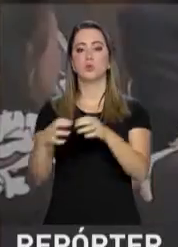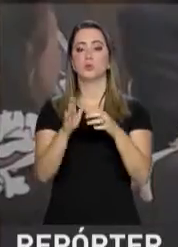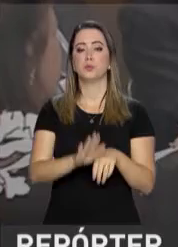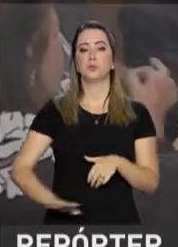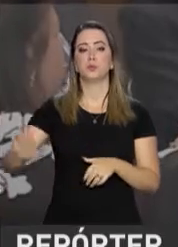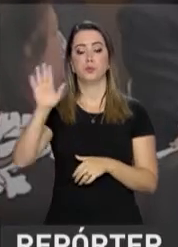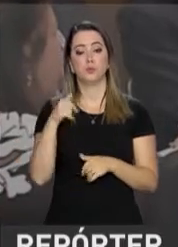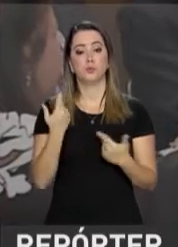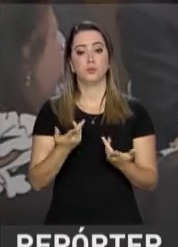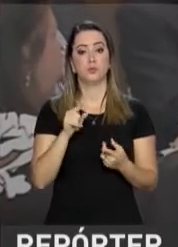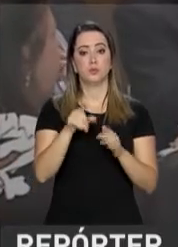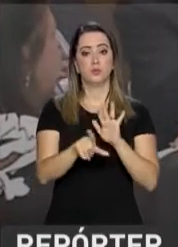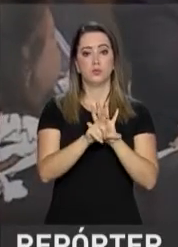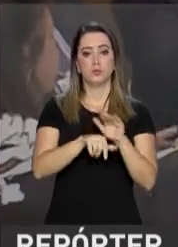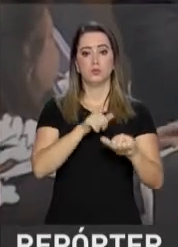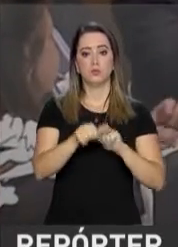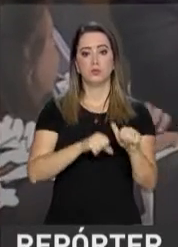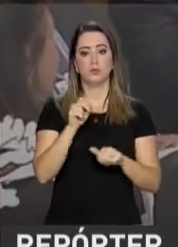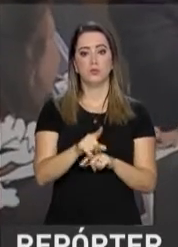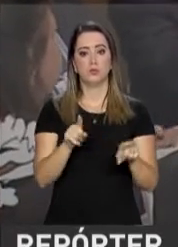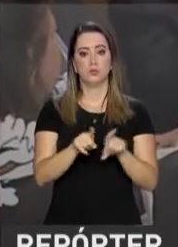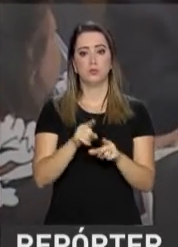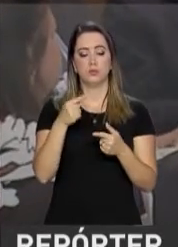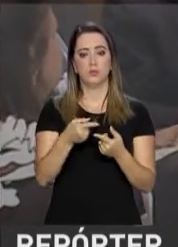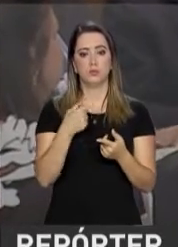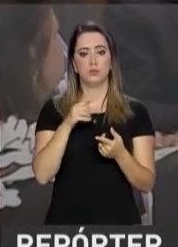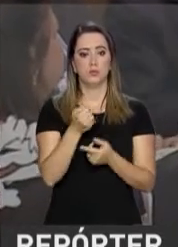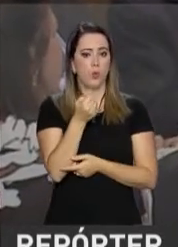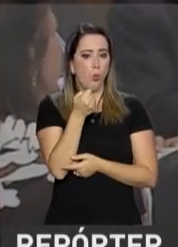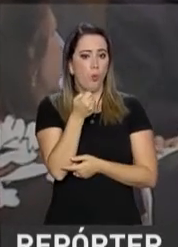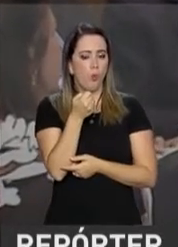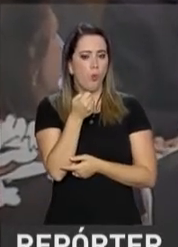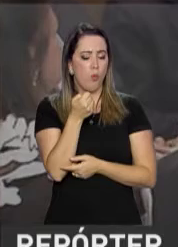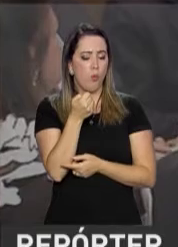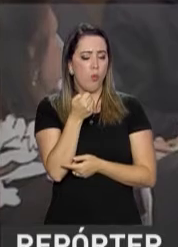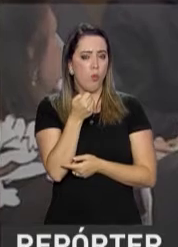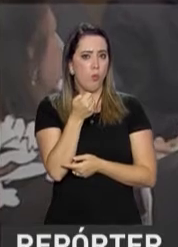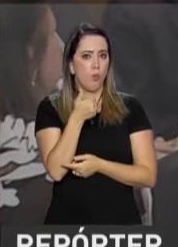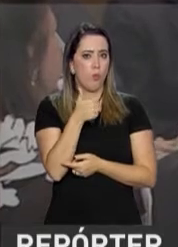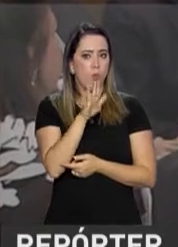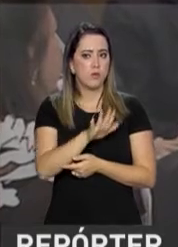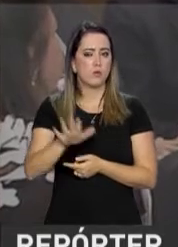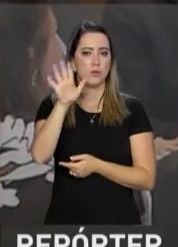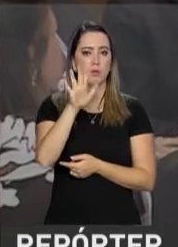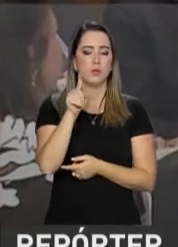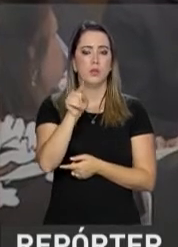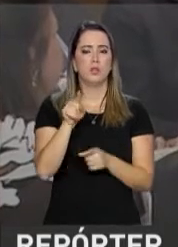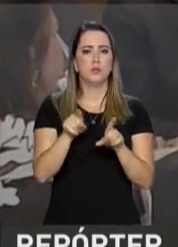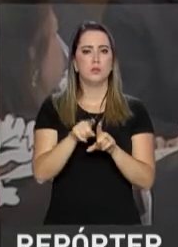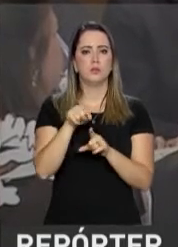neste caso das reformas houve uma pausa o passe generalizado não há um exemplo aqui da